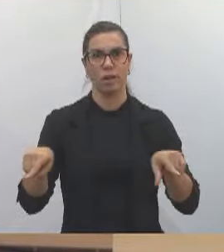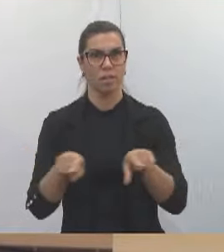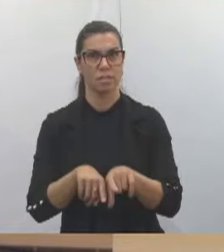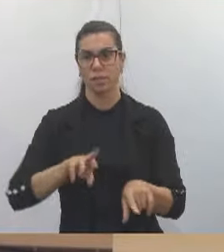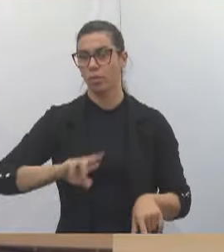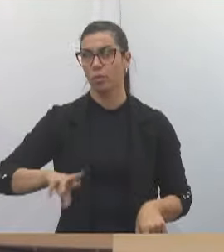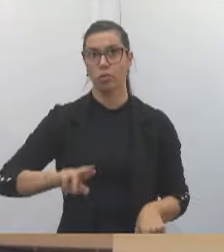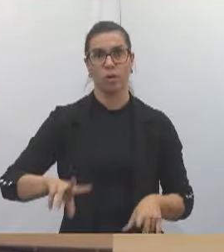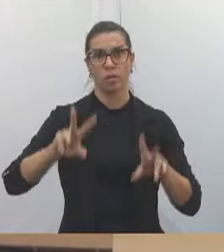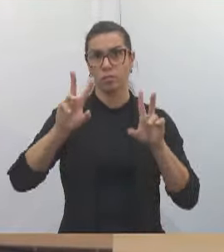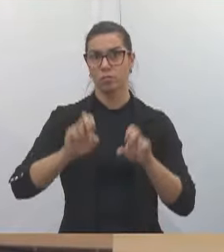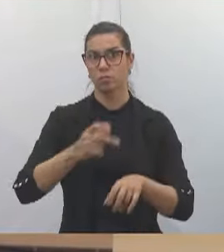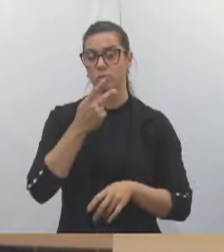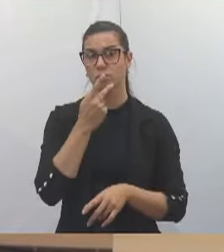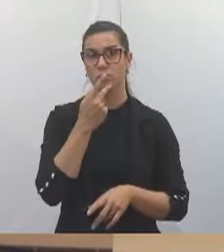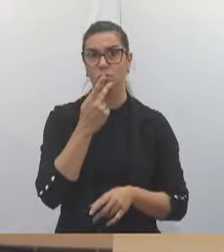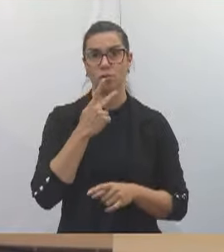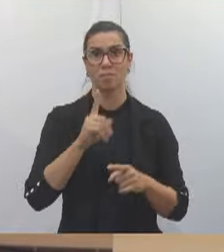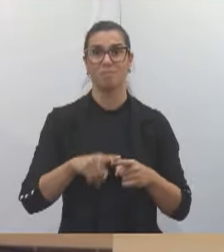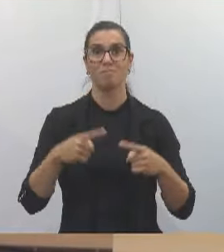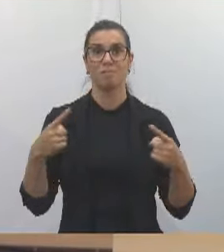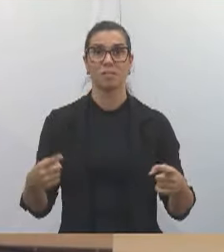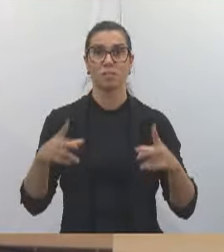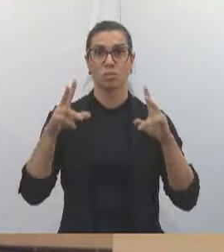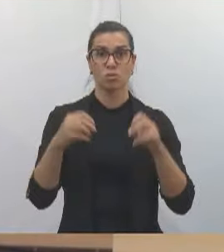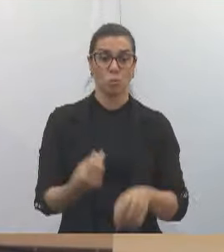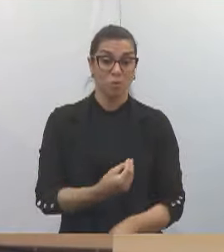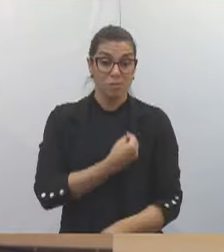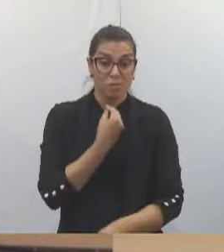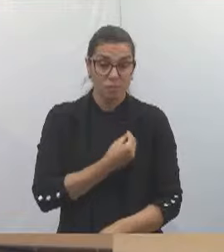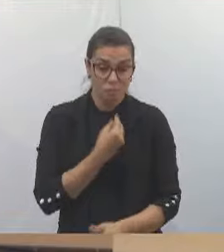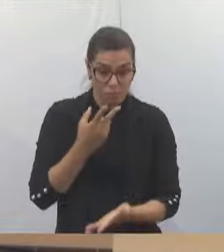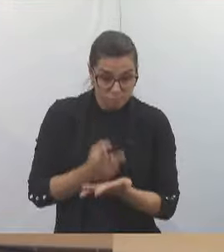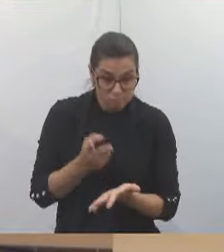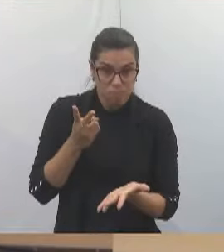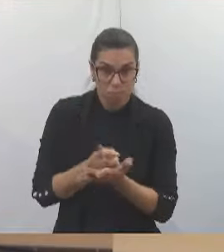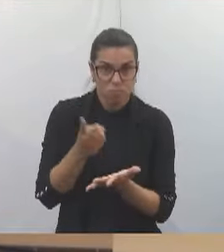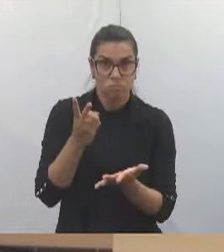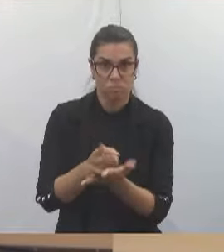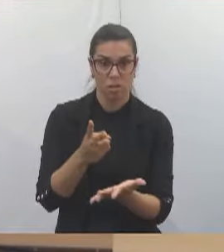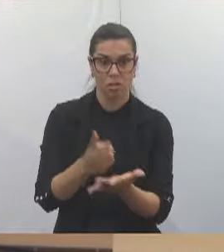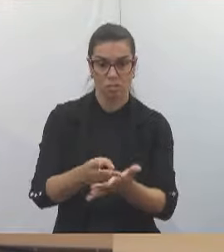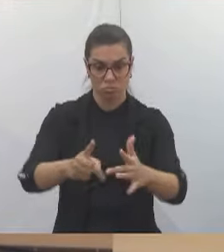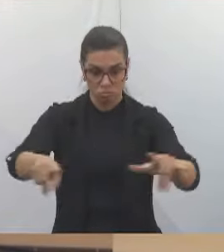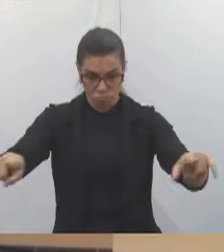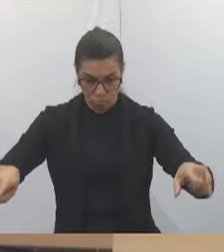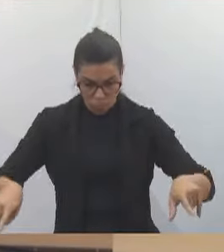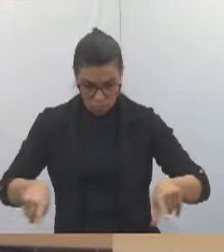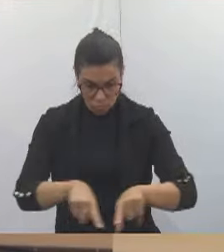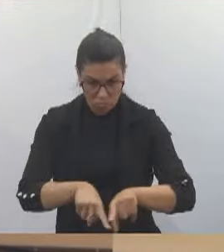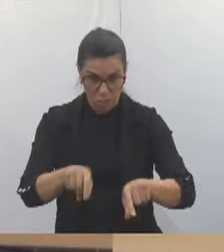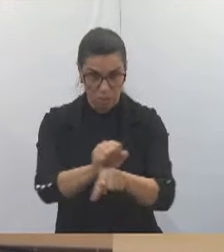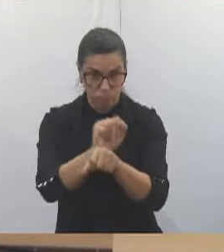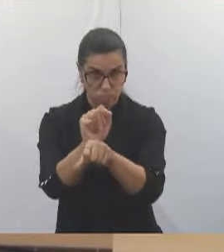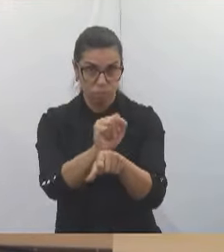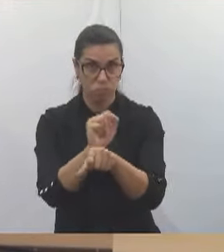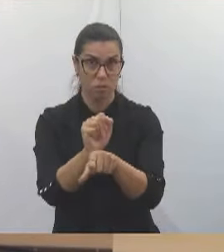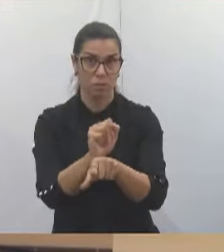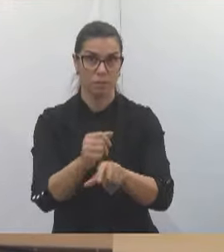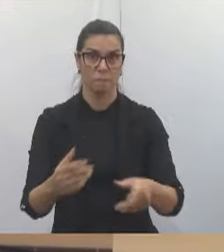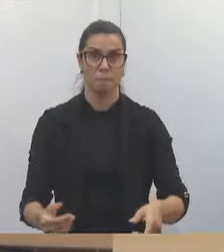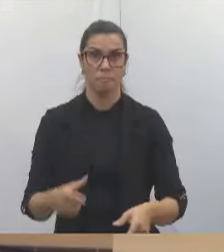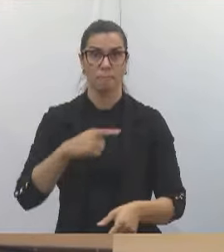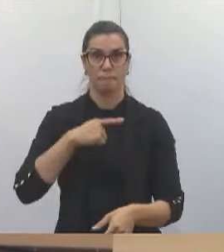estamos falando. Nós estamos falando do animal morar na sacada. Não é ficar uma hora na sacada, duas horas na sacada. Tem gente que